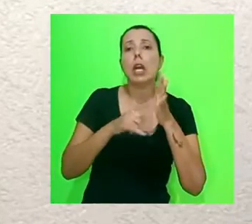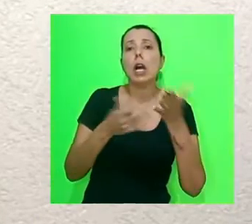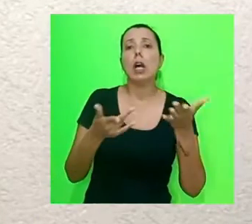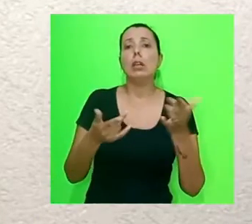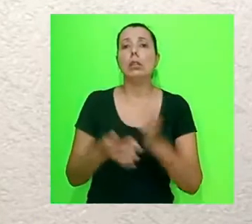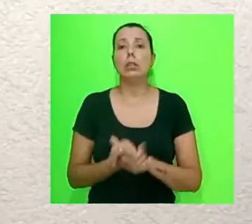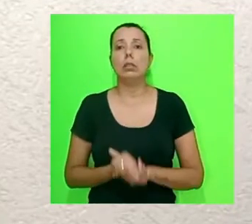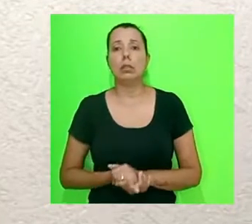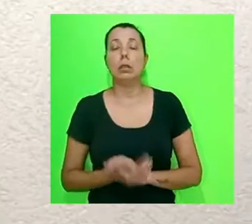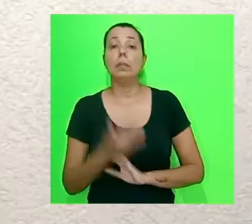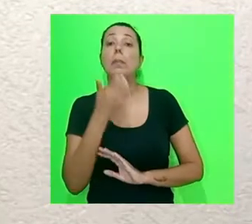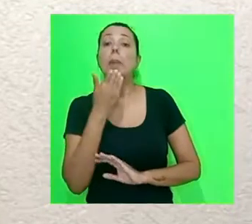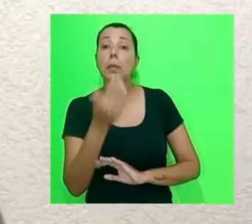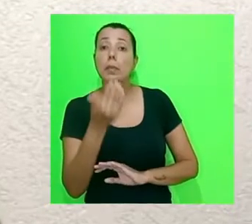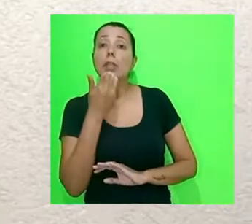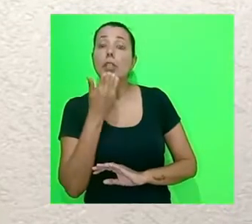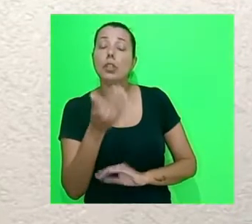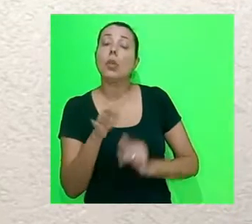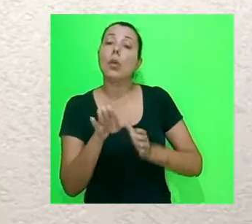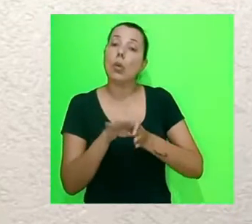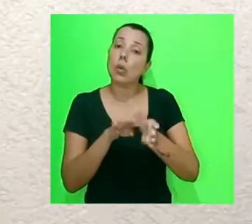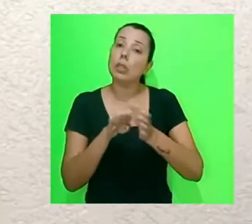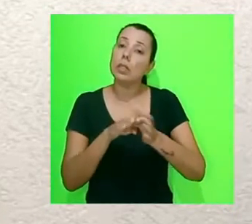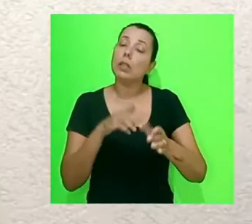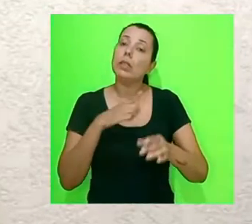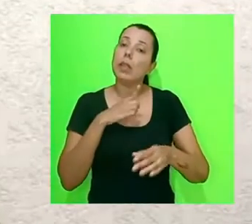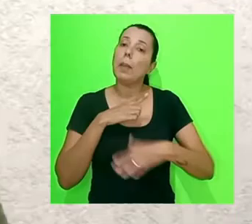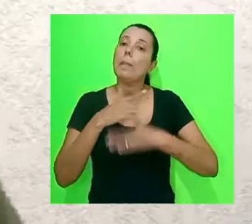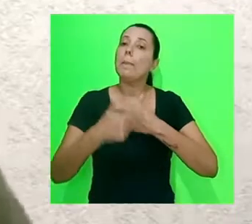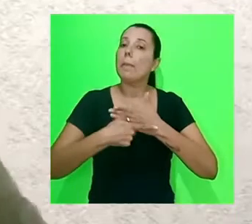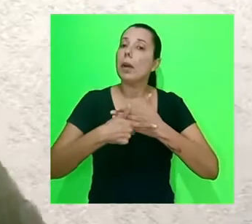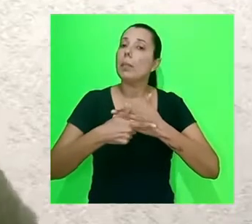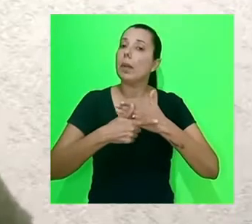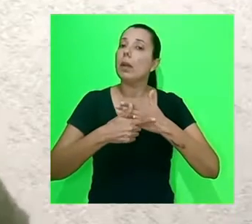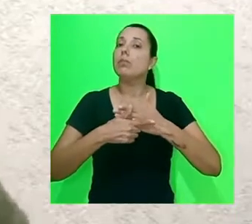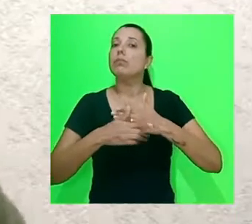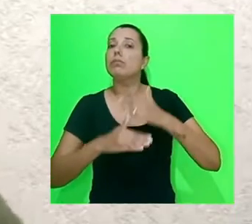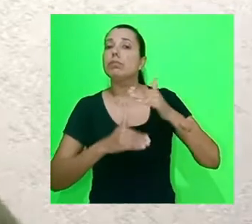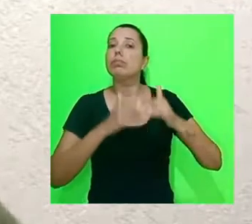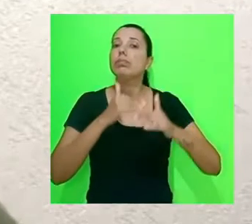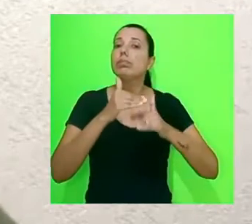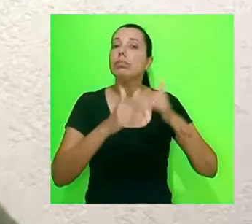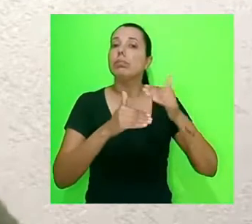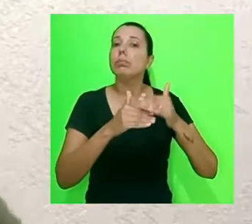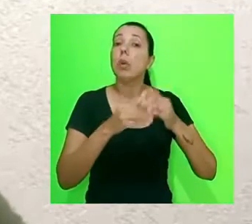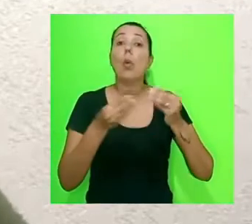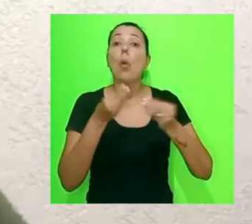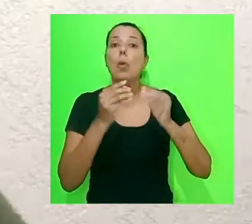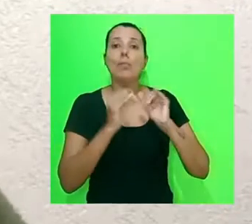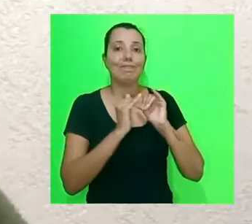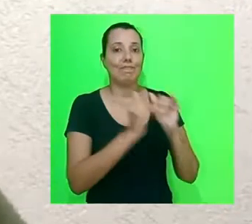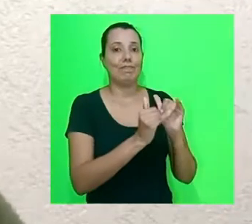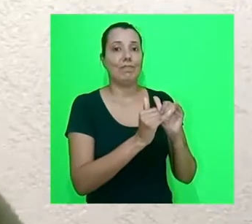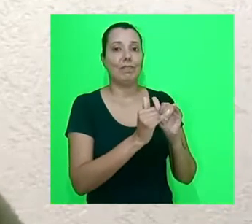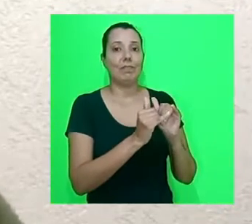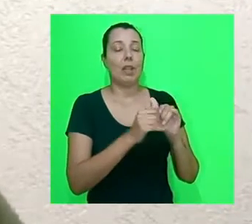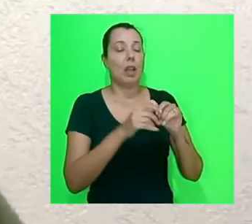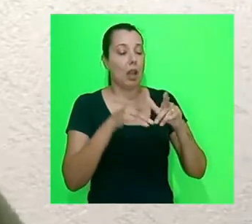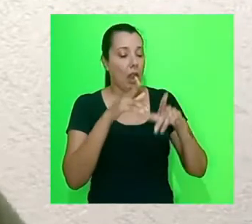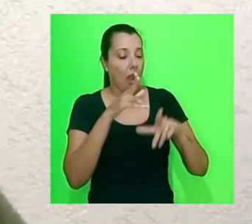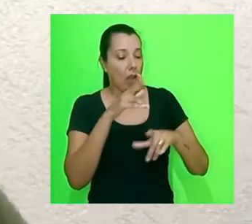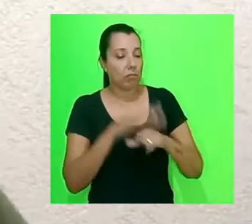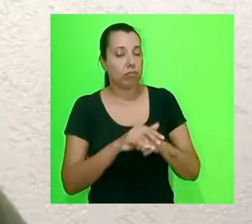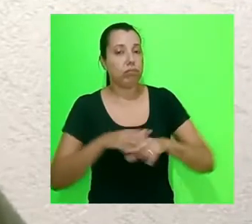toda a diretoria, nesse sentido. Também parabenizar, hoje é o dia da enfermagem, né? As enfermeiras que estão à frente aí na